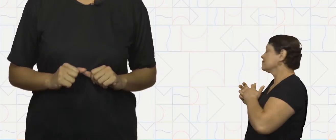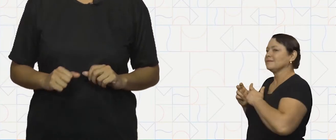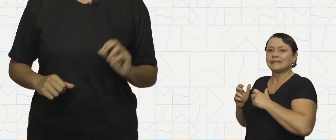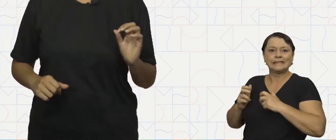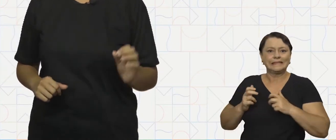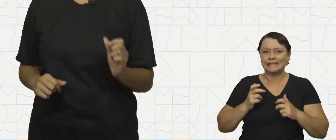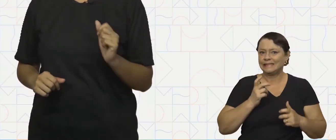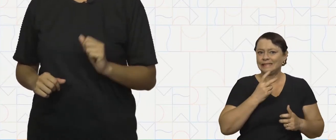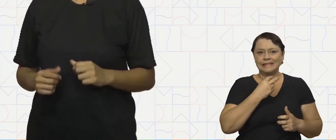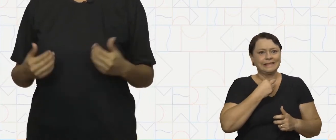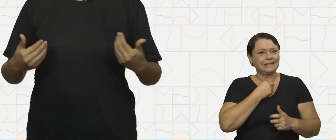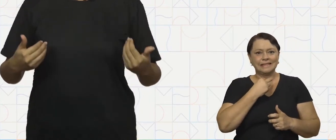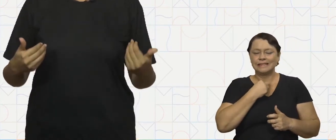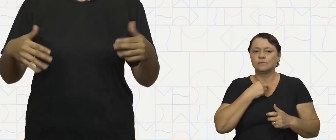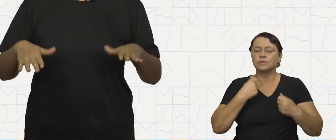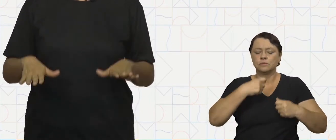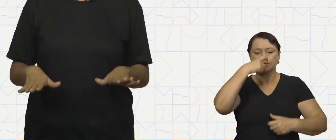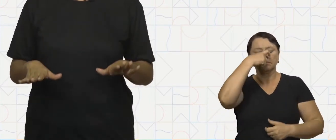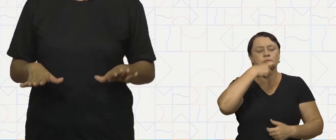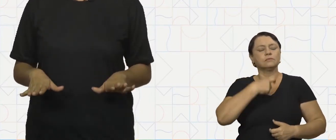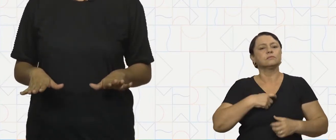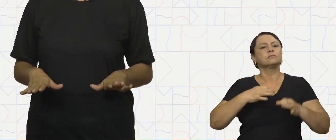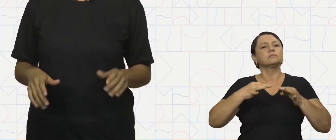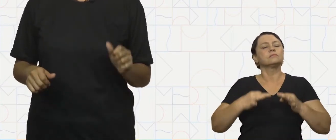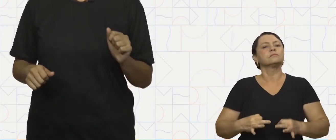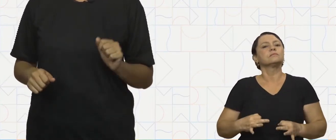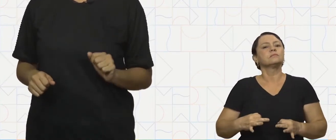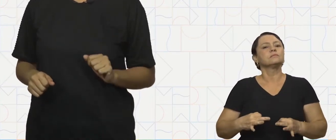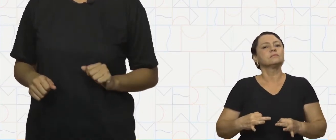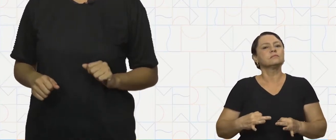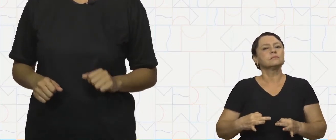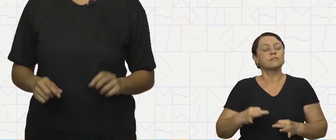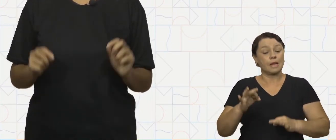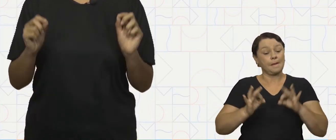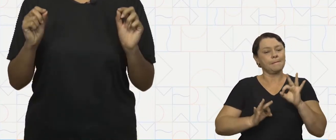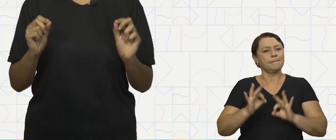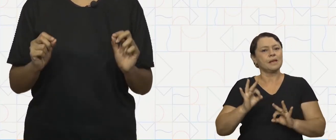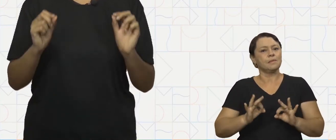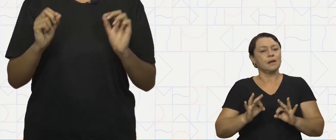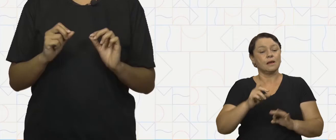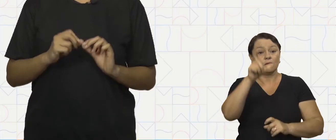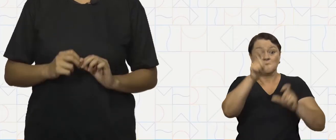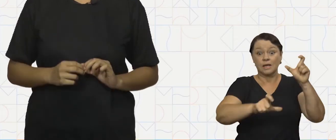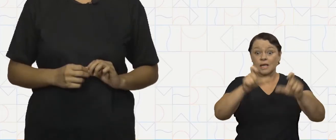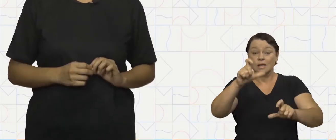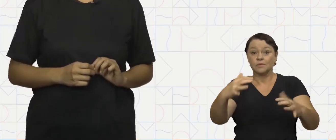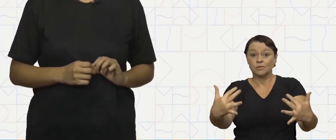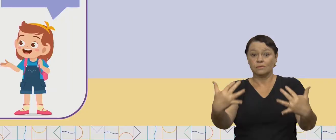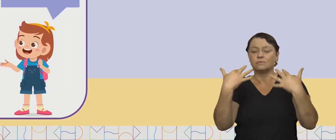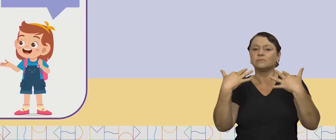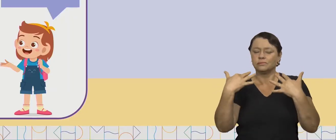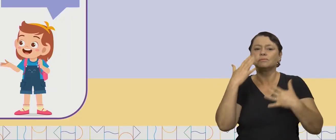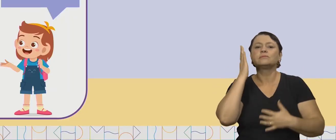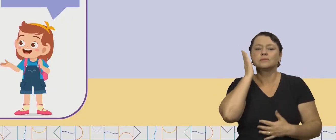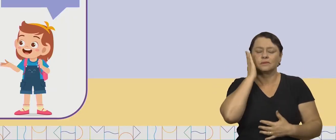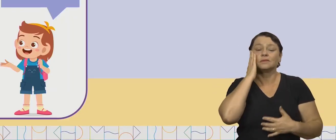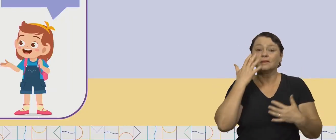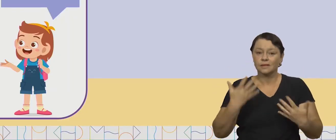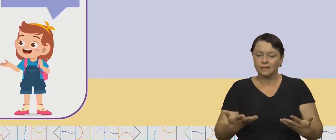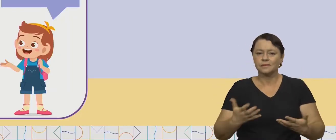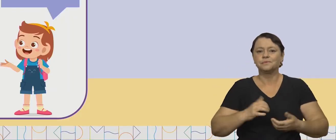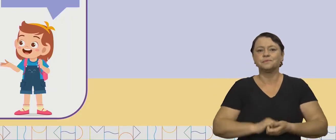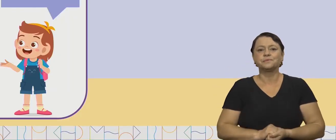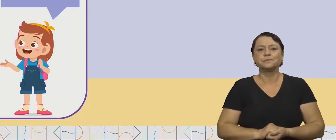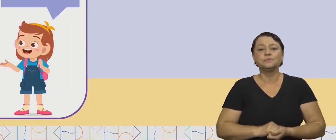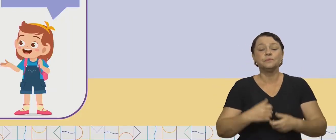Não! Eu devo estar com uma postura preparada, para que meus ouvintes estejam atentos ao que eu digo. E a linguagem?